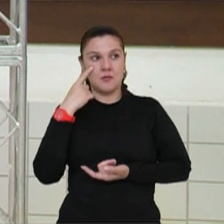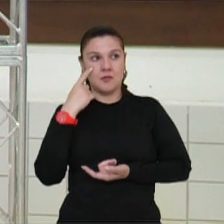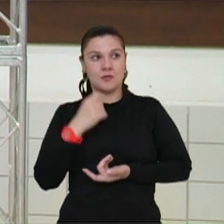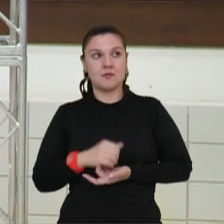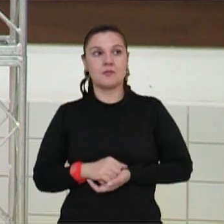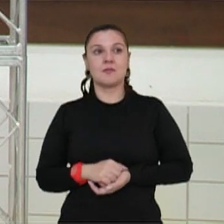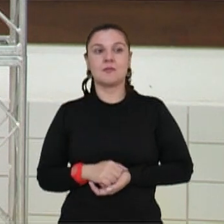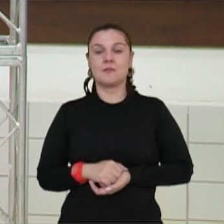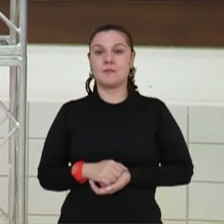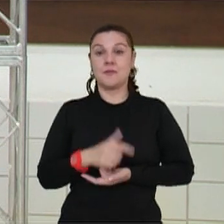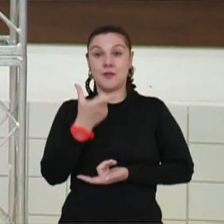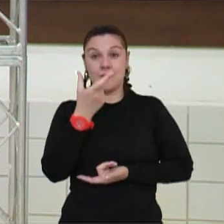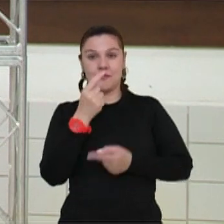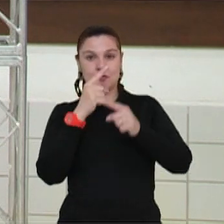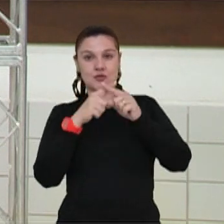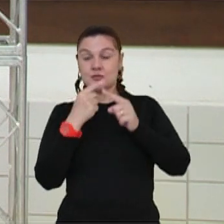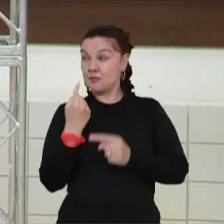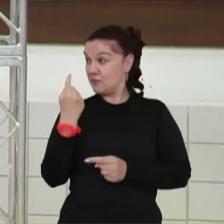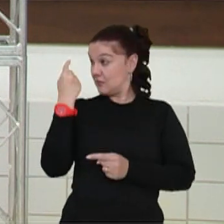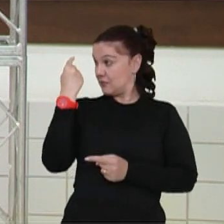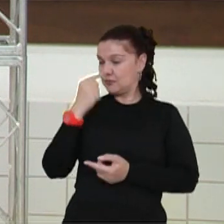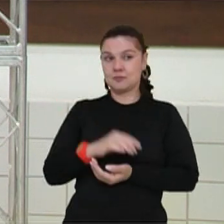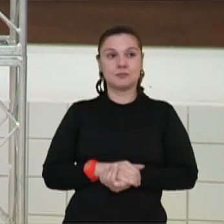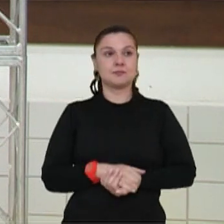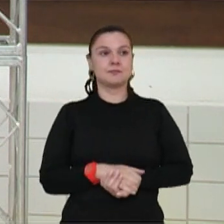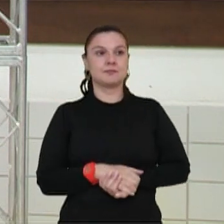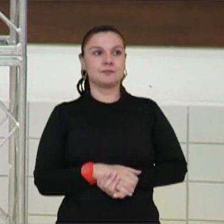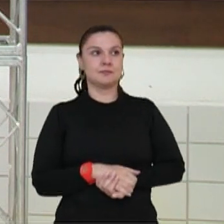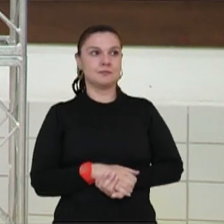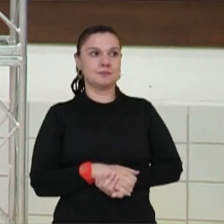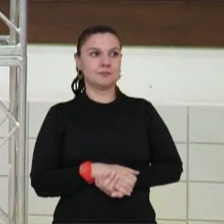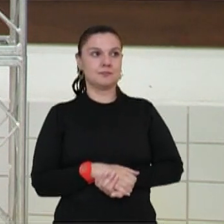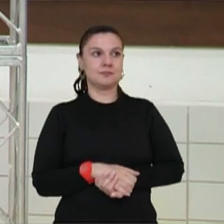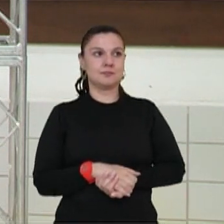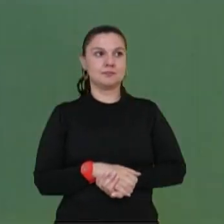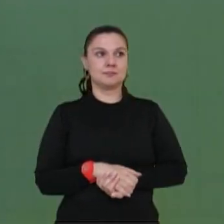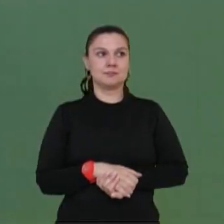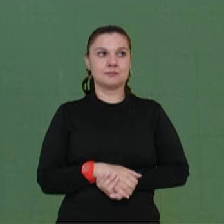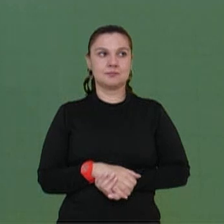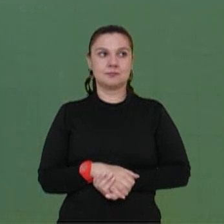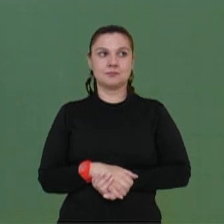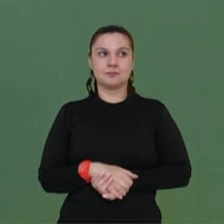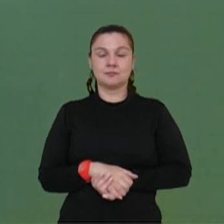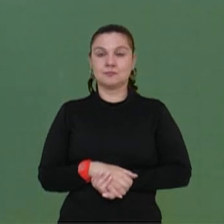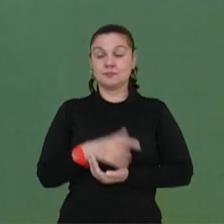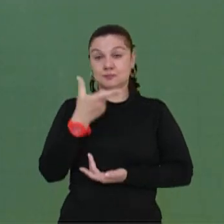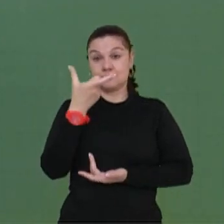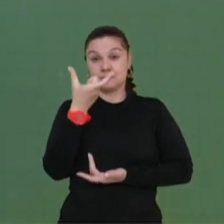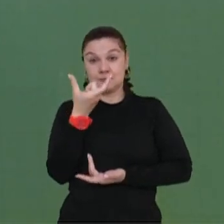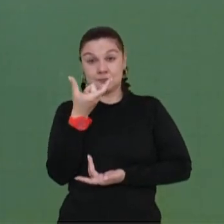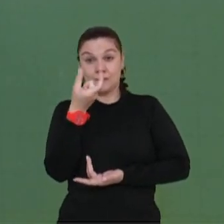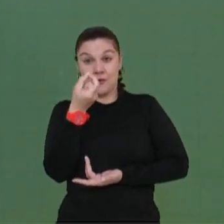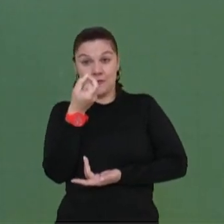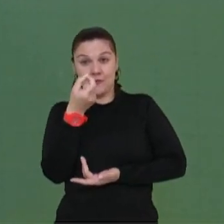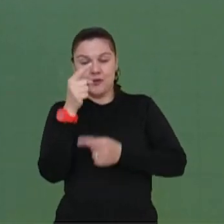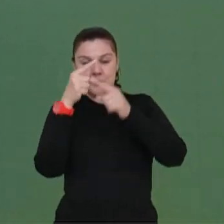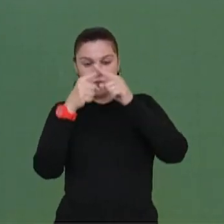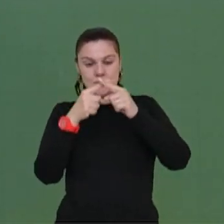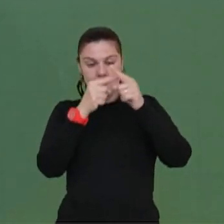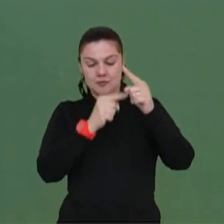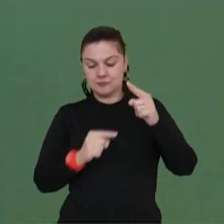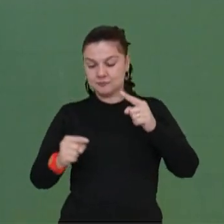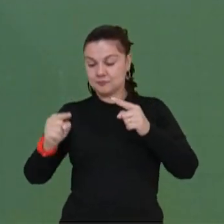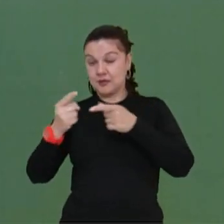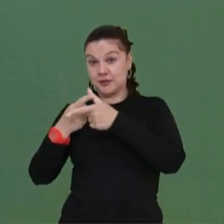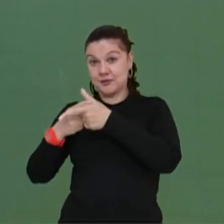20 vezes X, 20x. Uma vezes 100, 100. O 20 está multiplicando, passa dividindo.